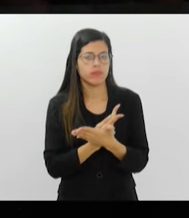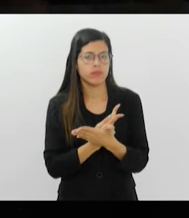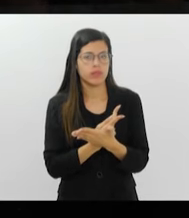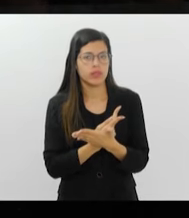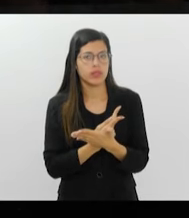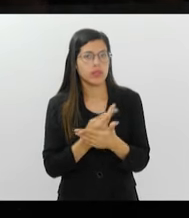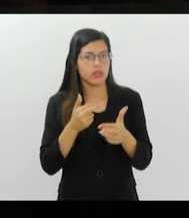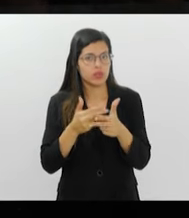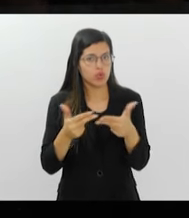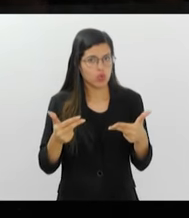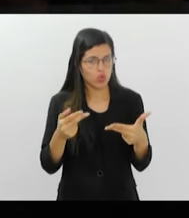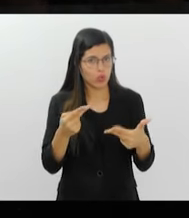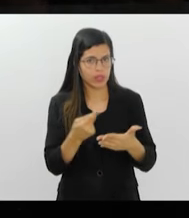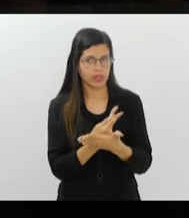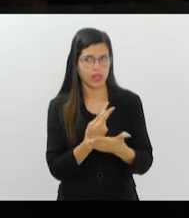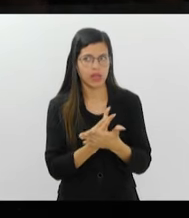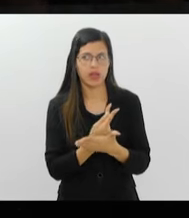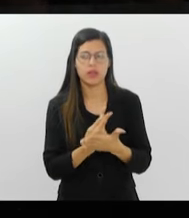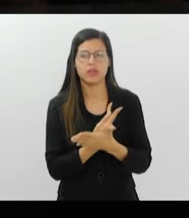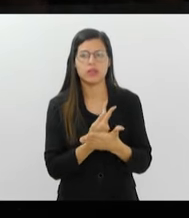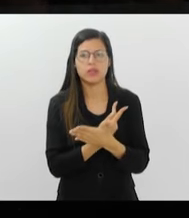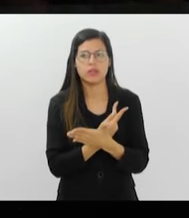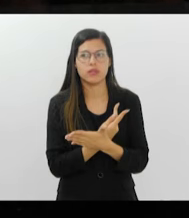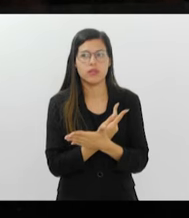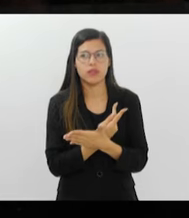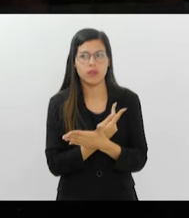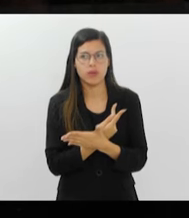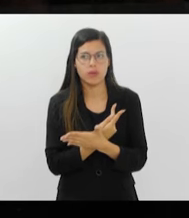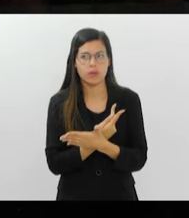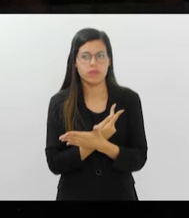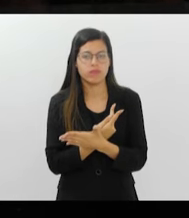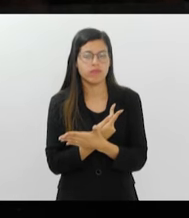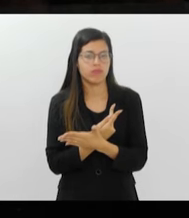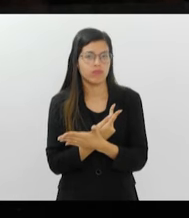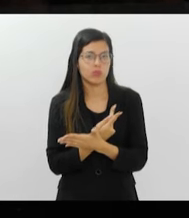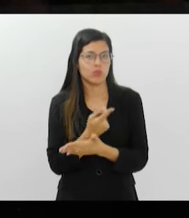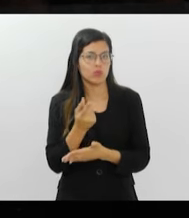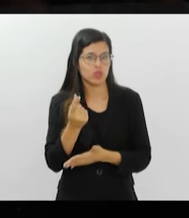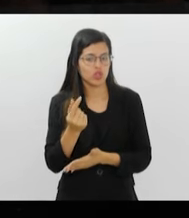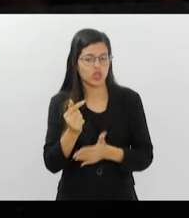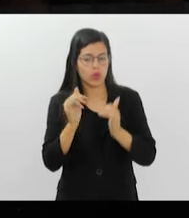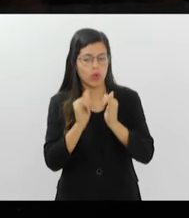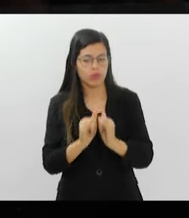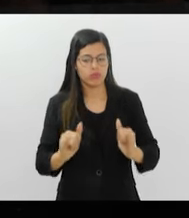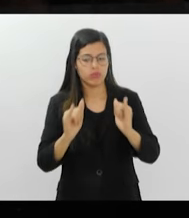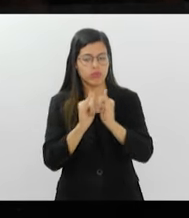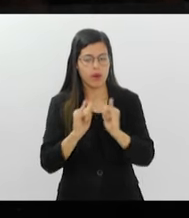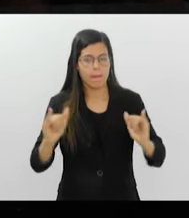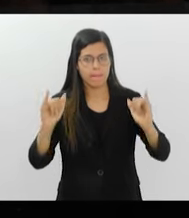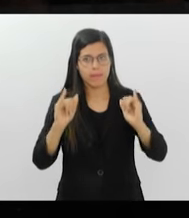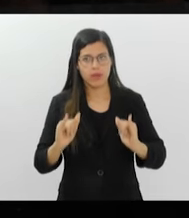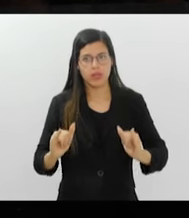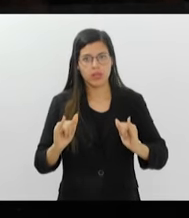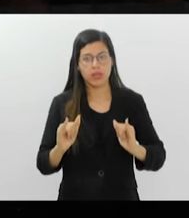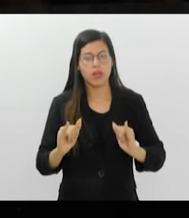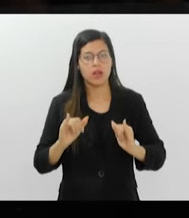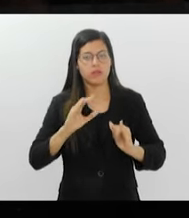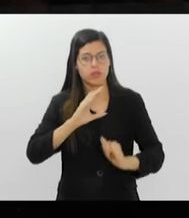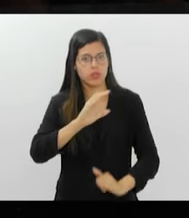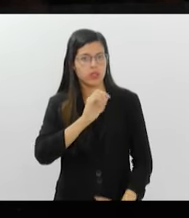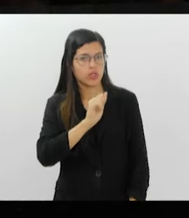muitas coisas erradas, evidentemente, o dinheiro de campanha de Caixa 2, é